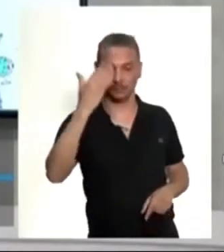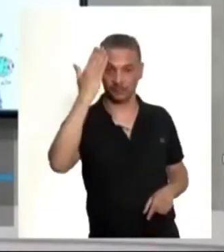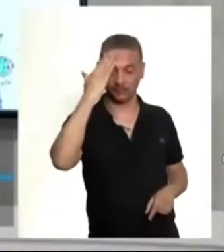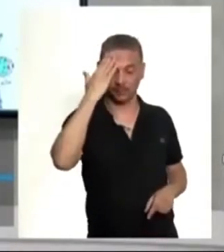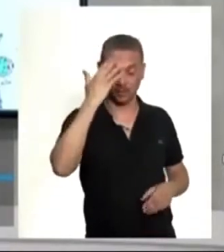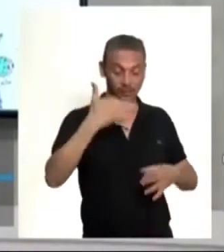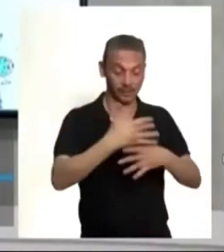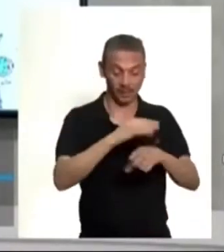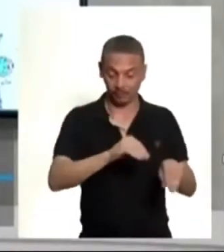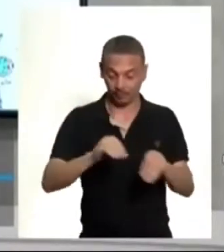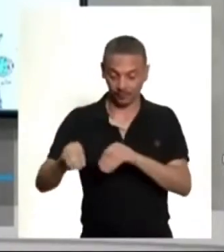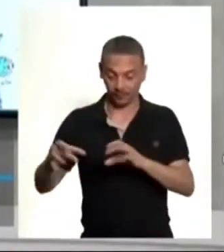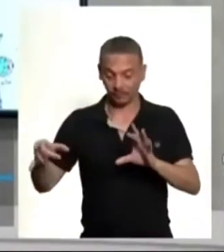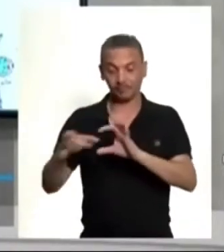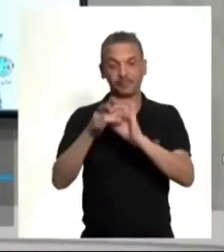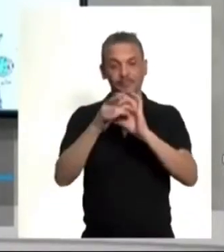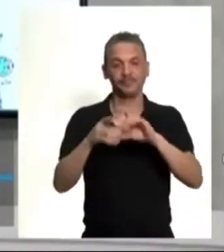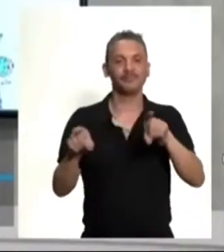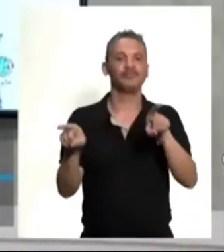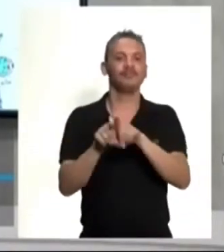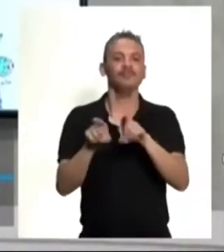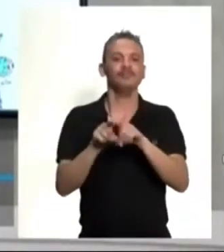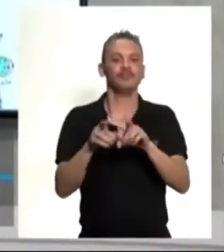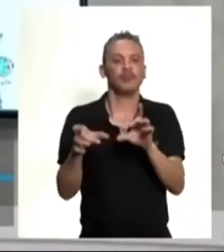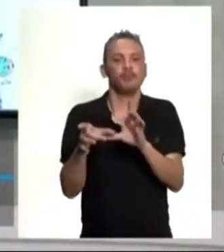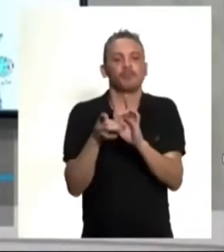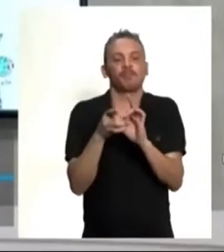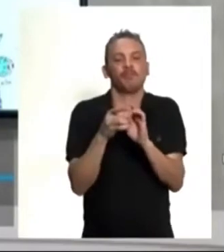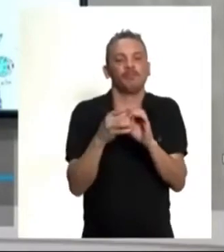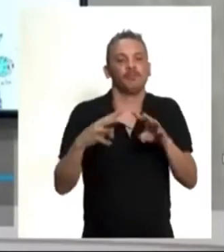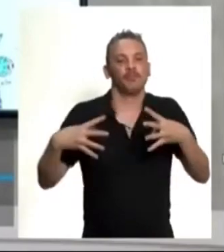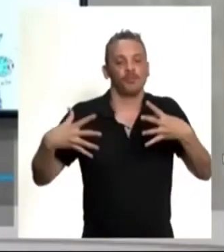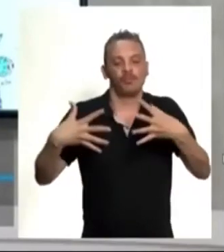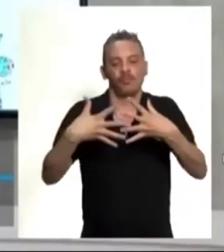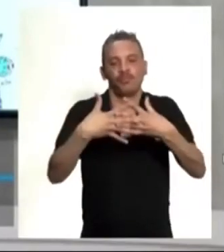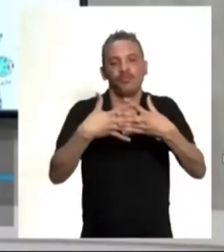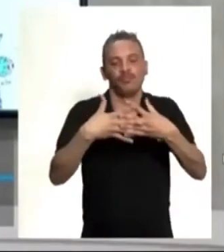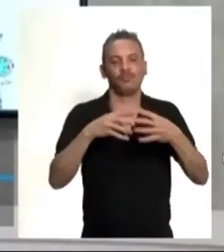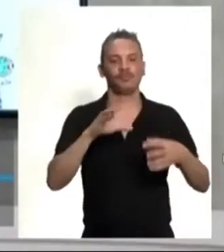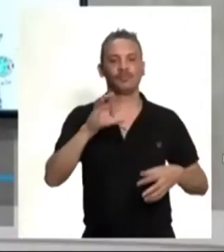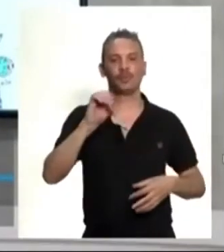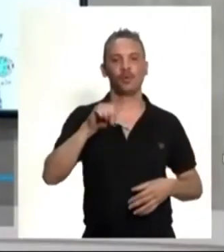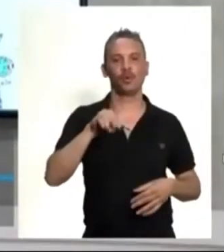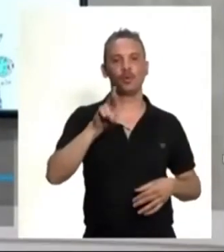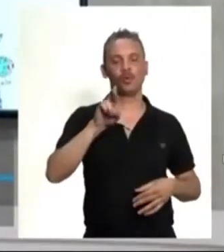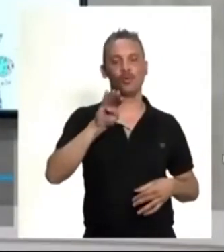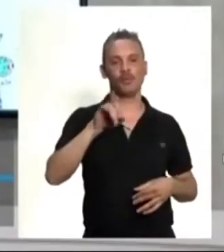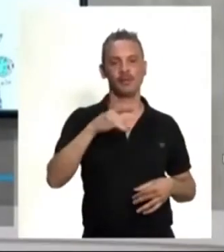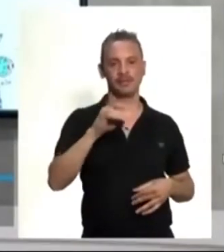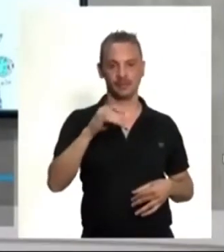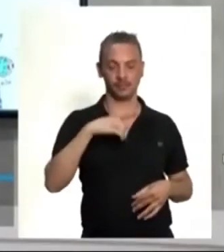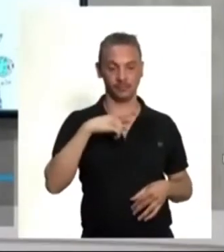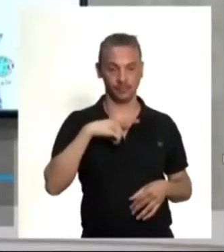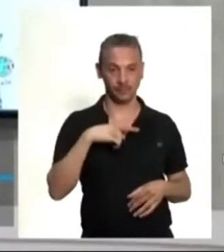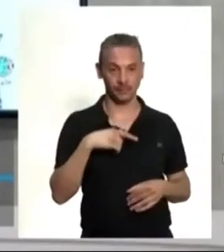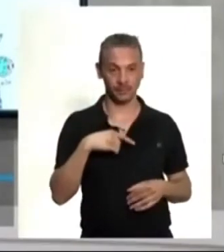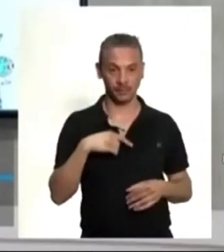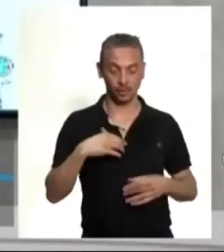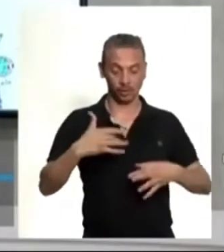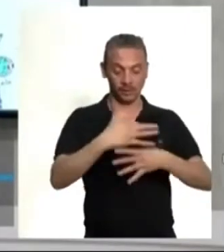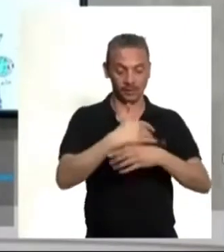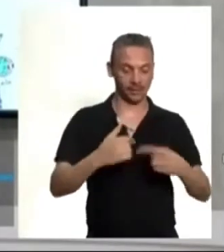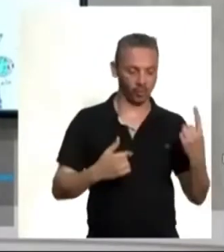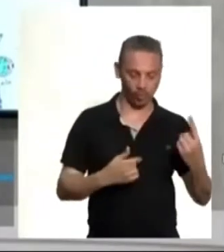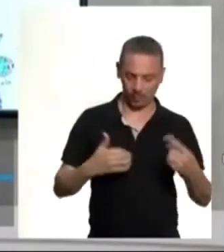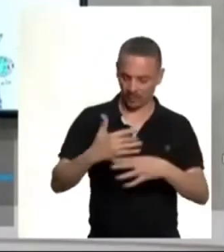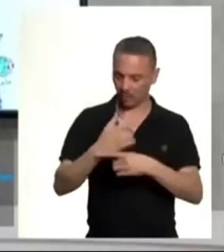para ficar mais claro. Nesse caso, nós temos aqui a conurbação. Conceito, fusão de duas ou de